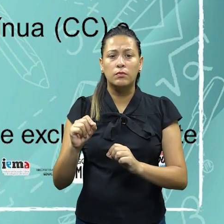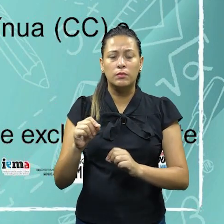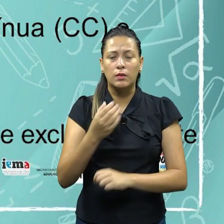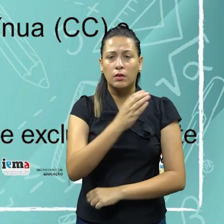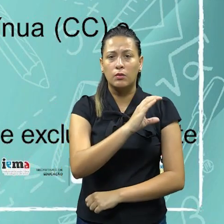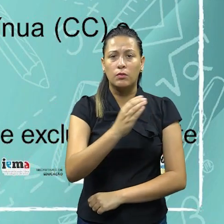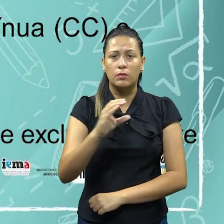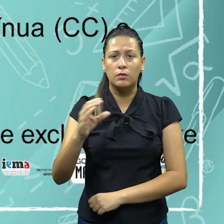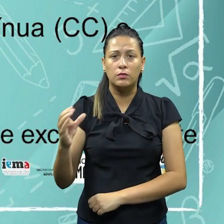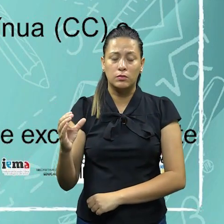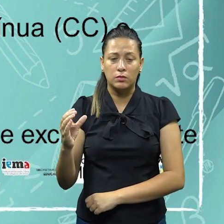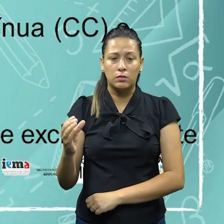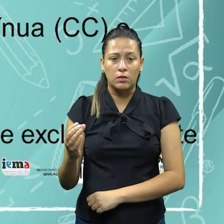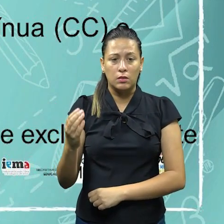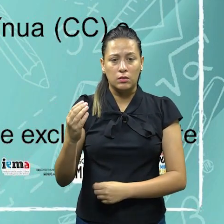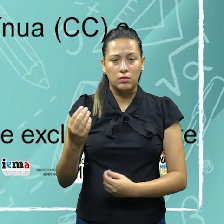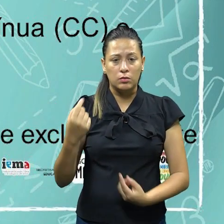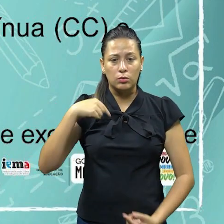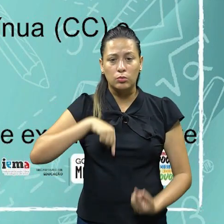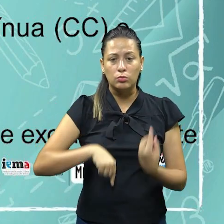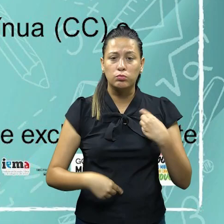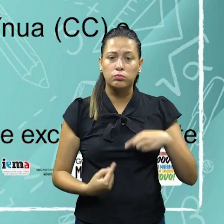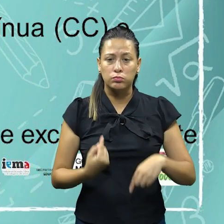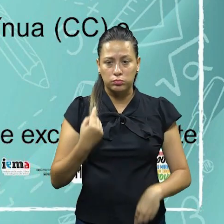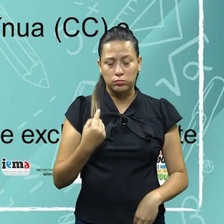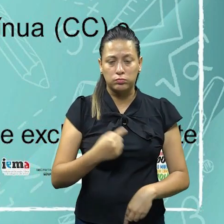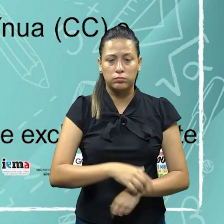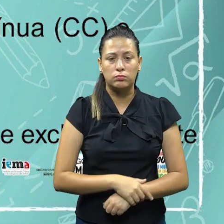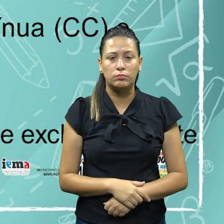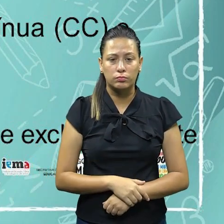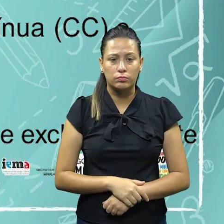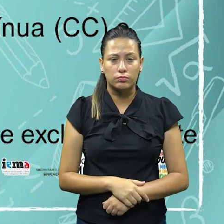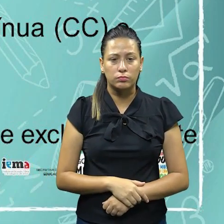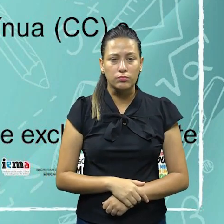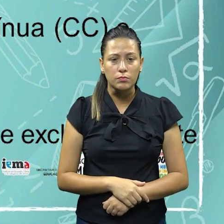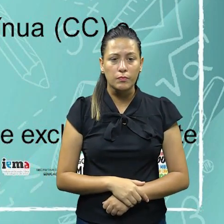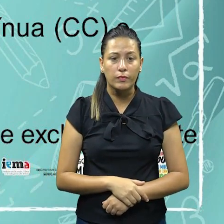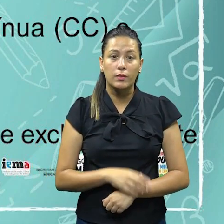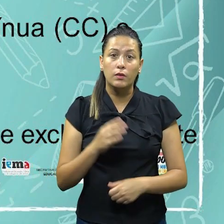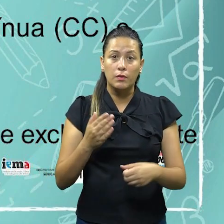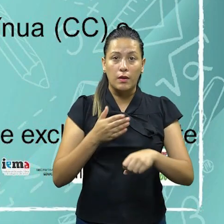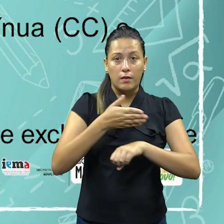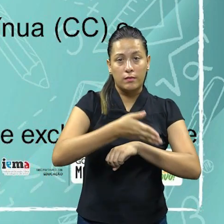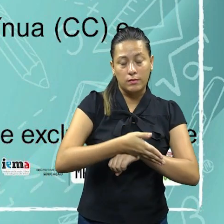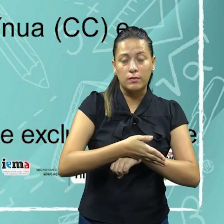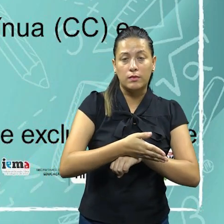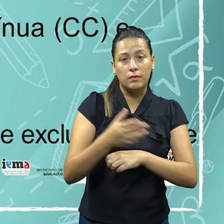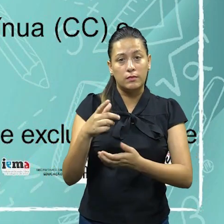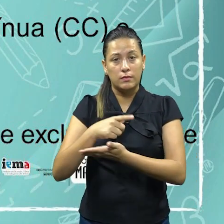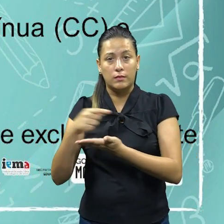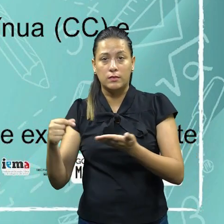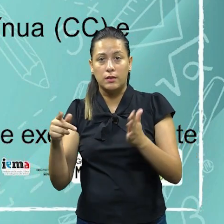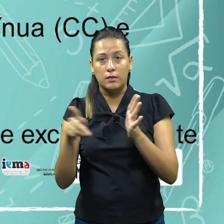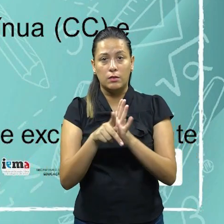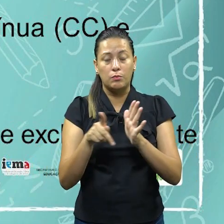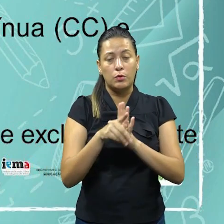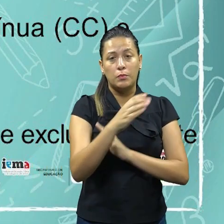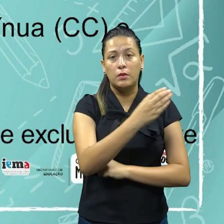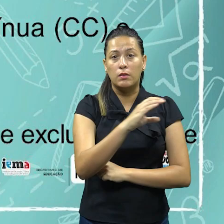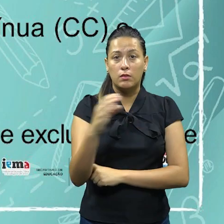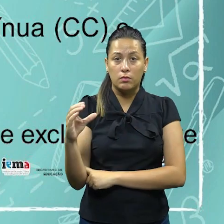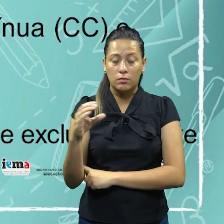corrente elétrica quando fecha o circuito. Tá? Então cada ponto ali é a entrada e a corrente, a entrada e a saída da corrente